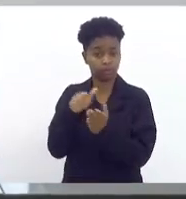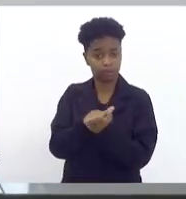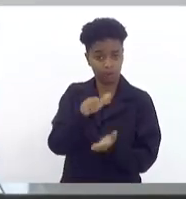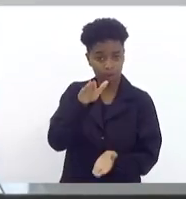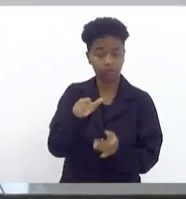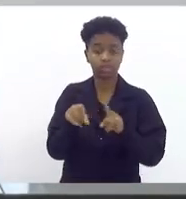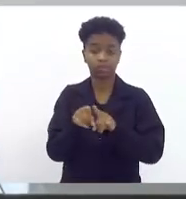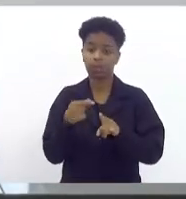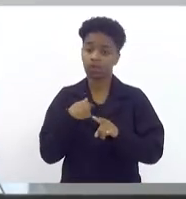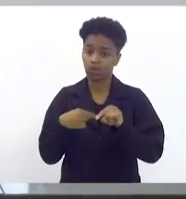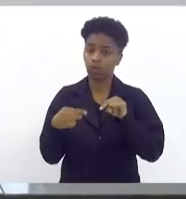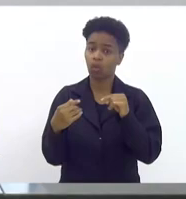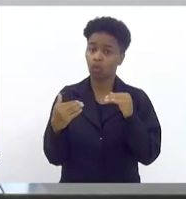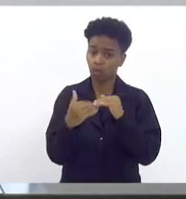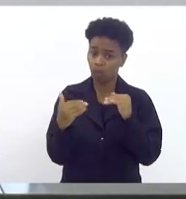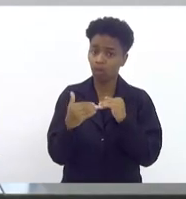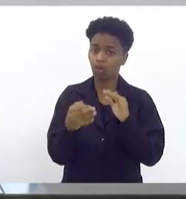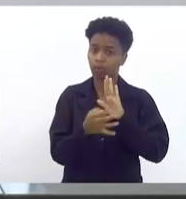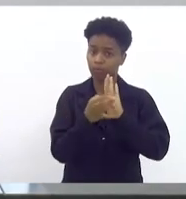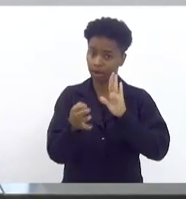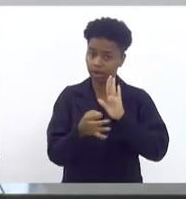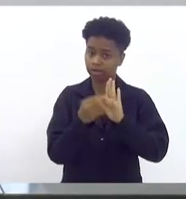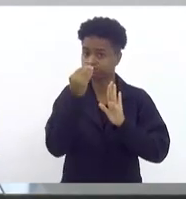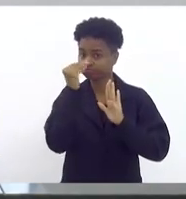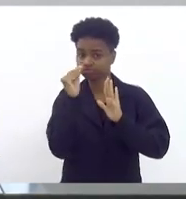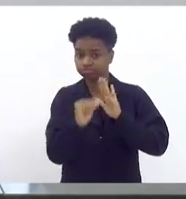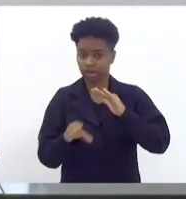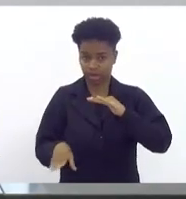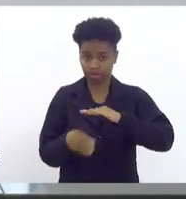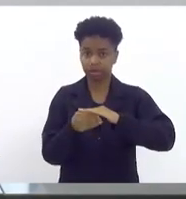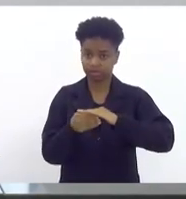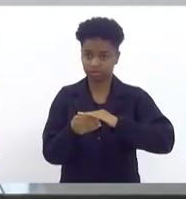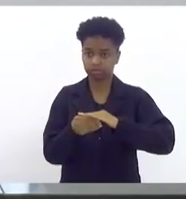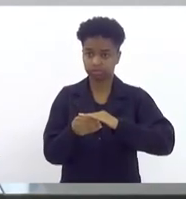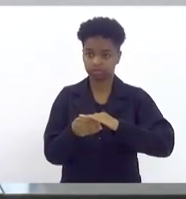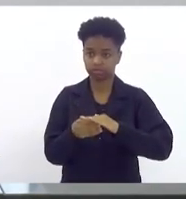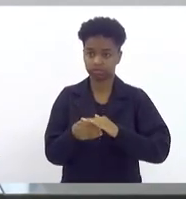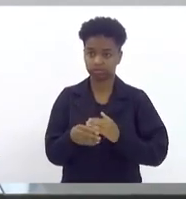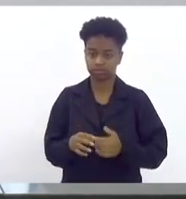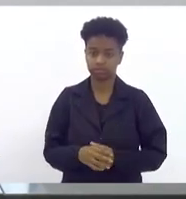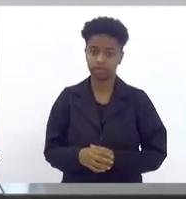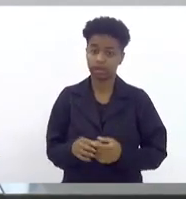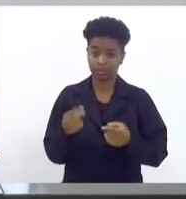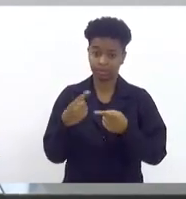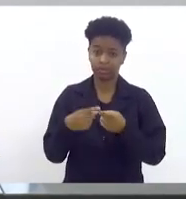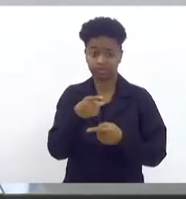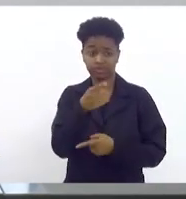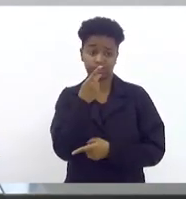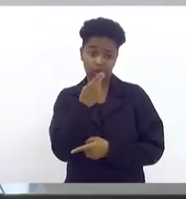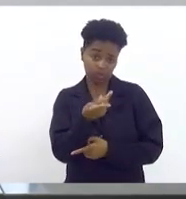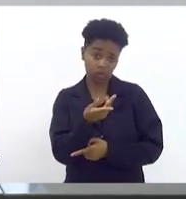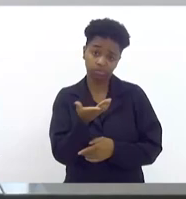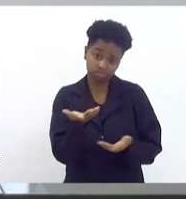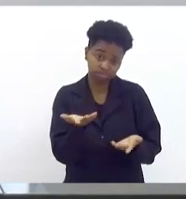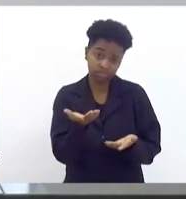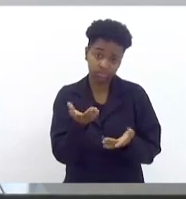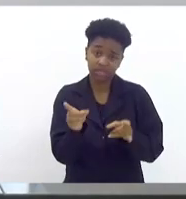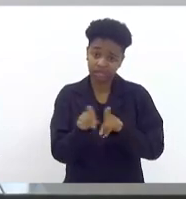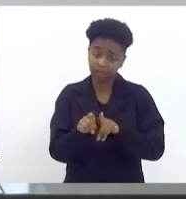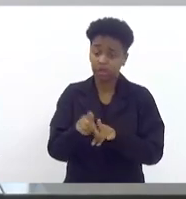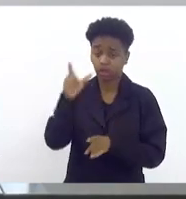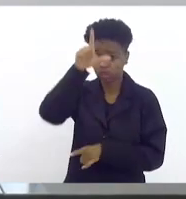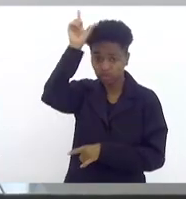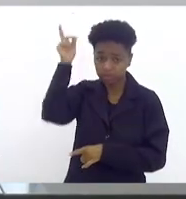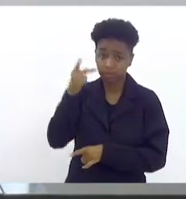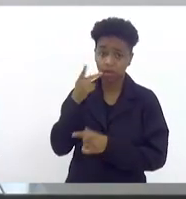nesse ponto eu concordo com o parecer rejeitando a emenda. É o único parecer alterado. Que Vossa Excelência falou e que o Luiz Paulo agora ainda